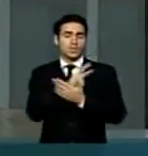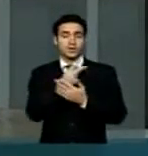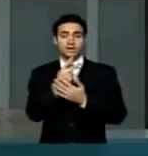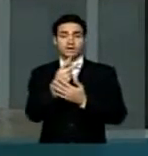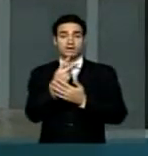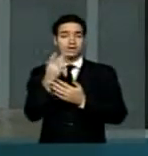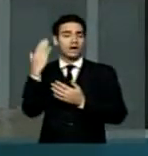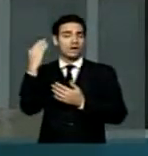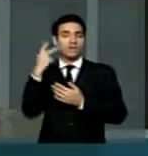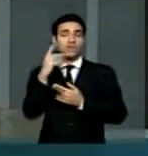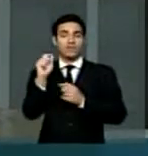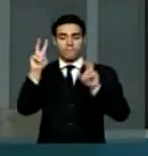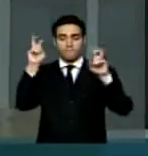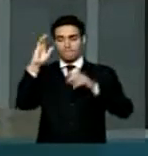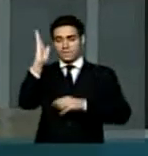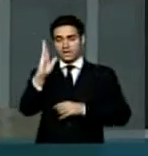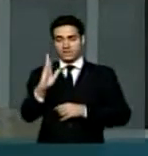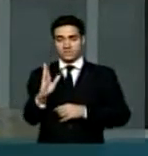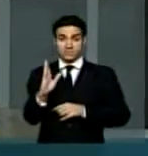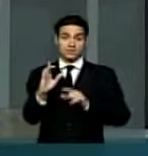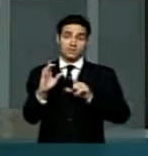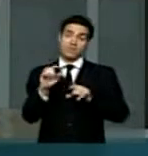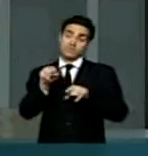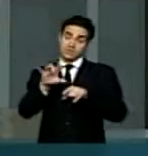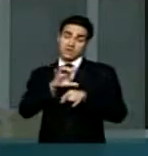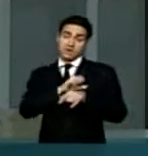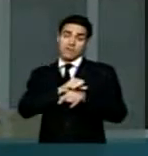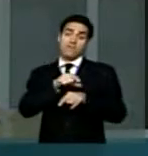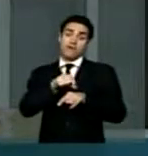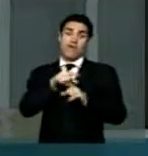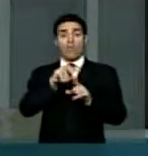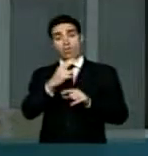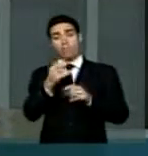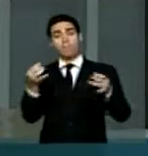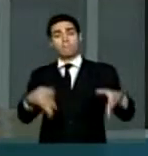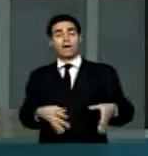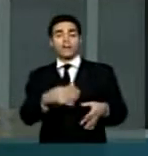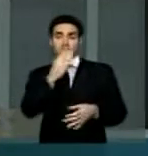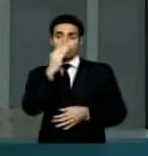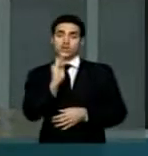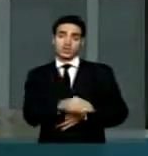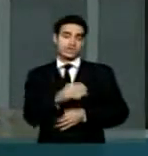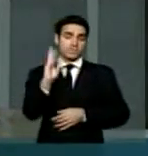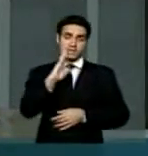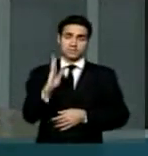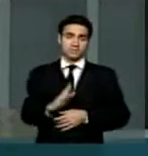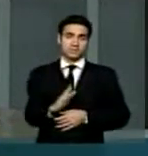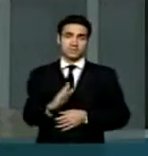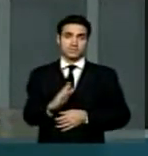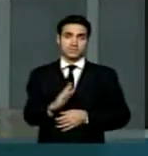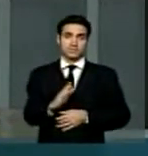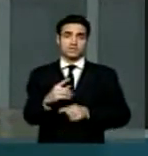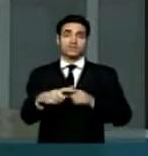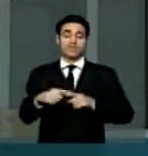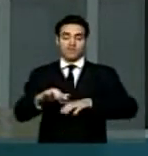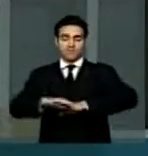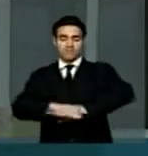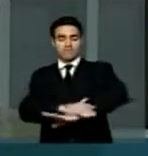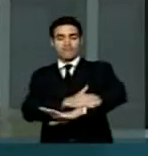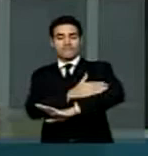dizia à época: Brasil, ame-o ou deixe-o. Era o Brasil onde as botas e